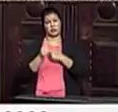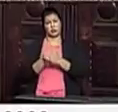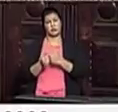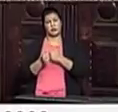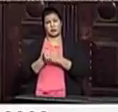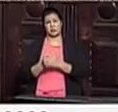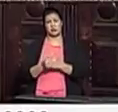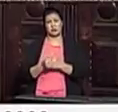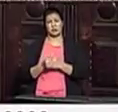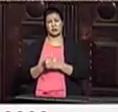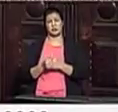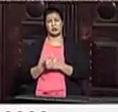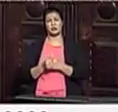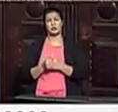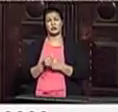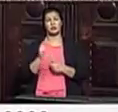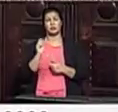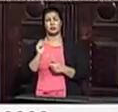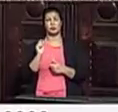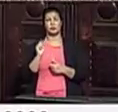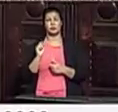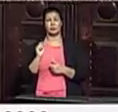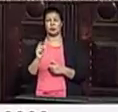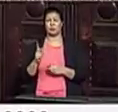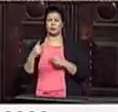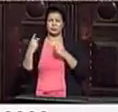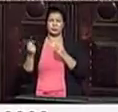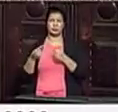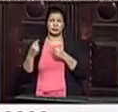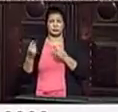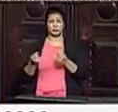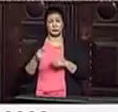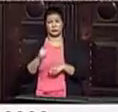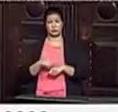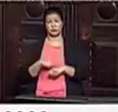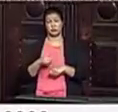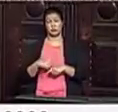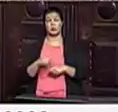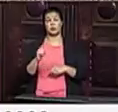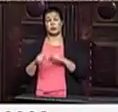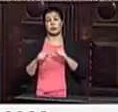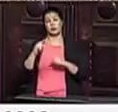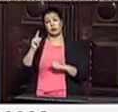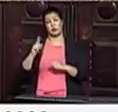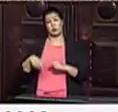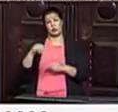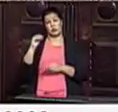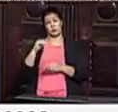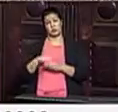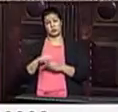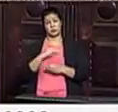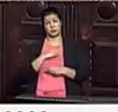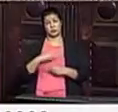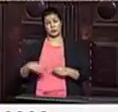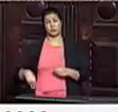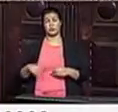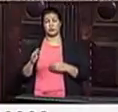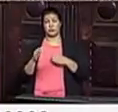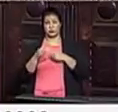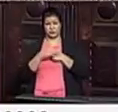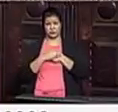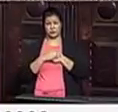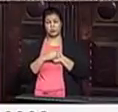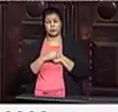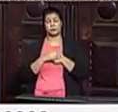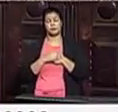de data longa, por concepção, né, o voto em lista fechada. Mas eu concordo com